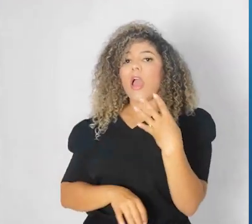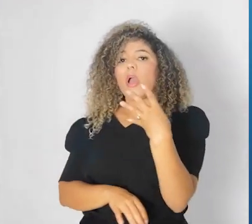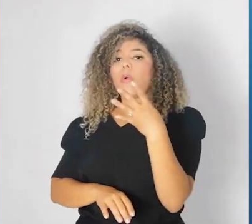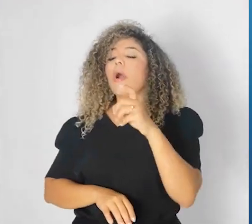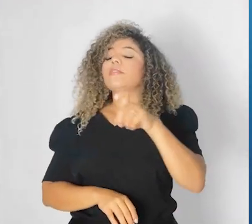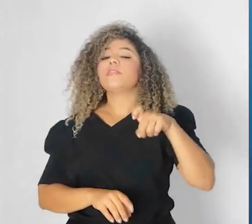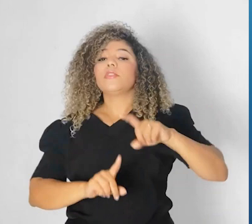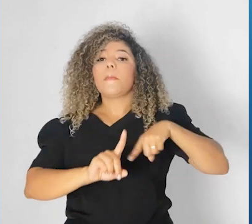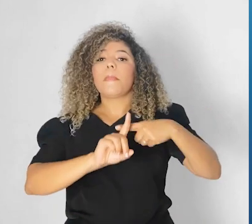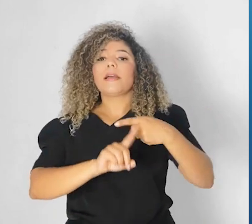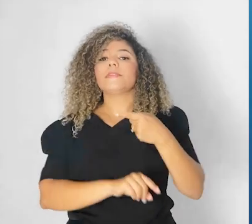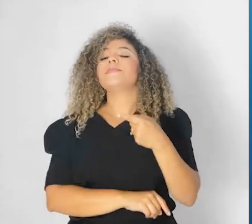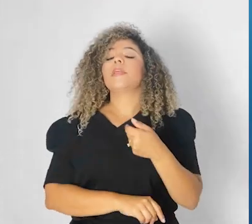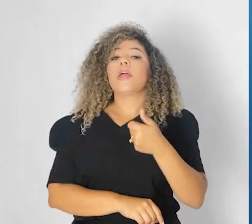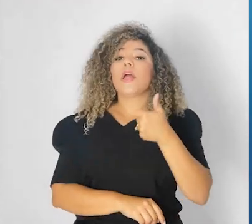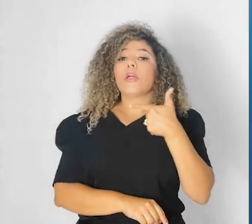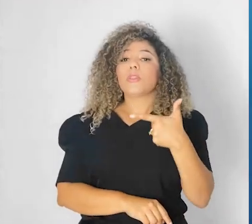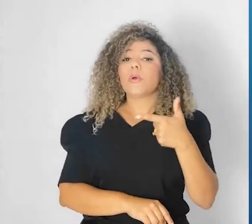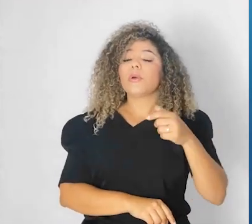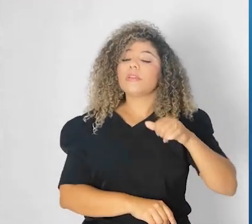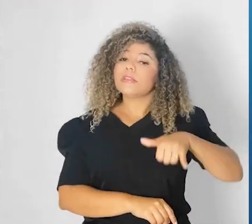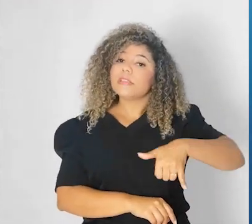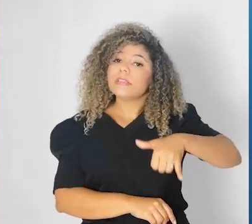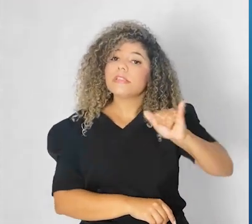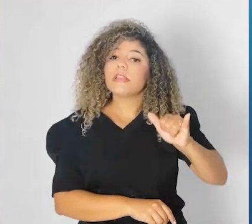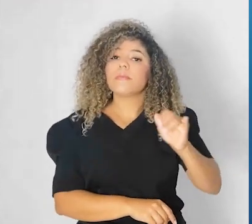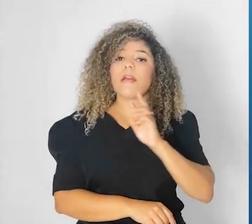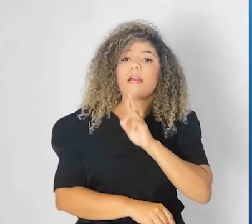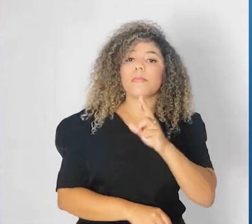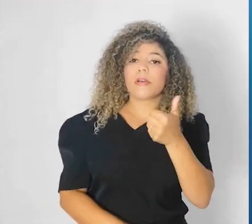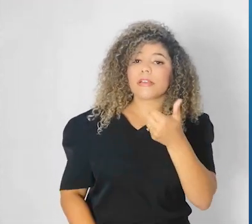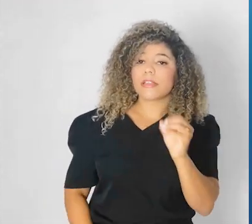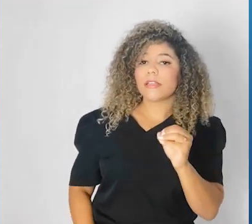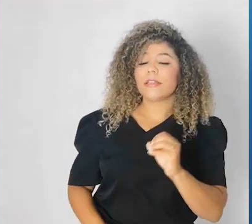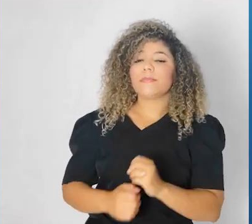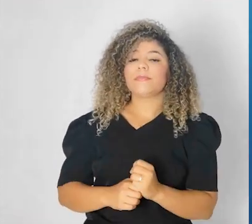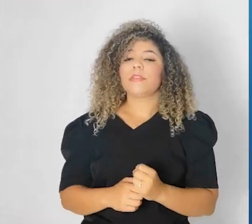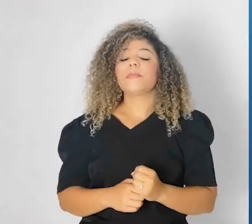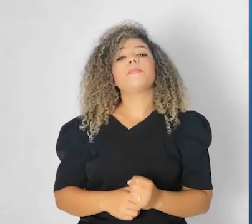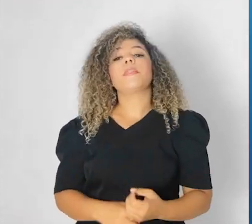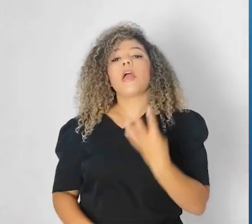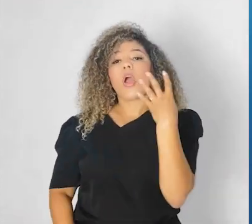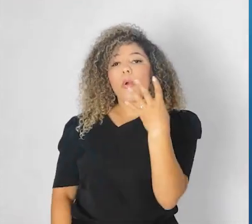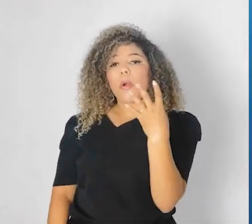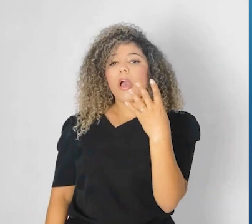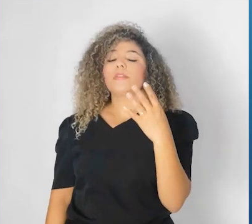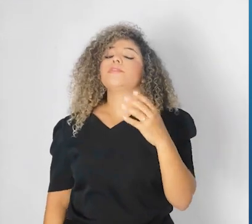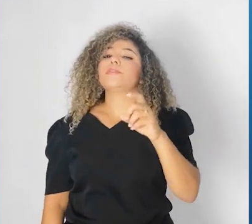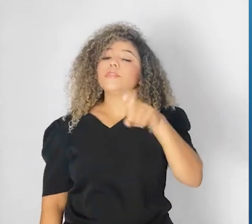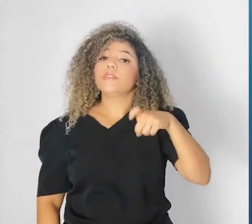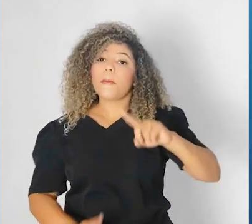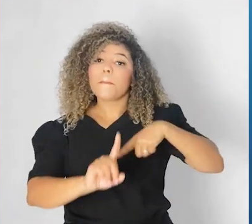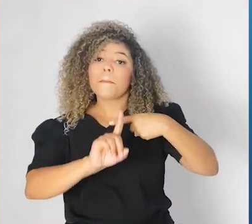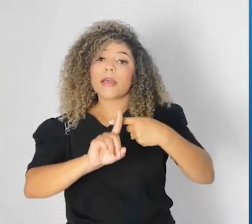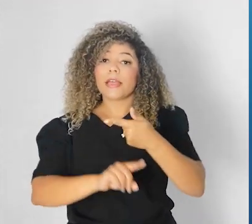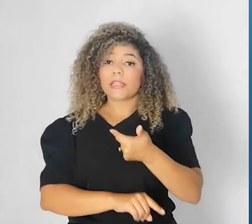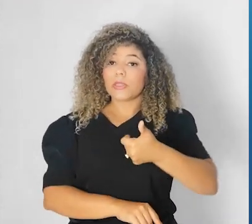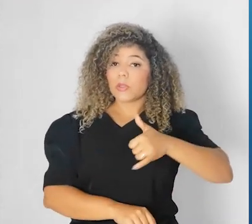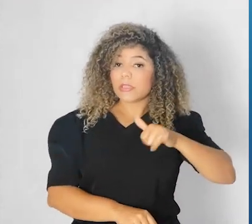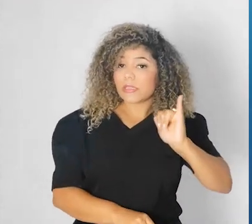a 60. Então, 4x mais 2y igual